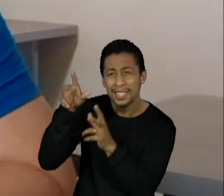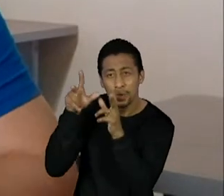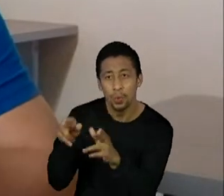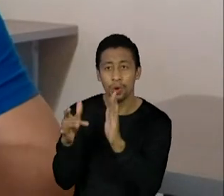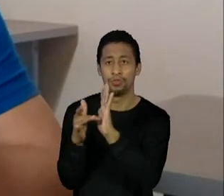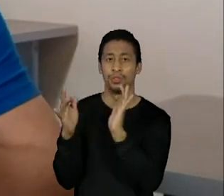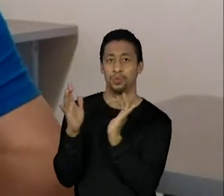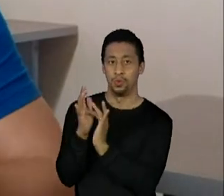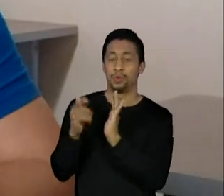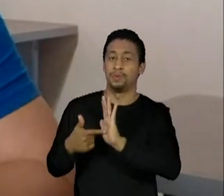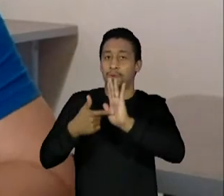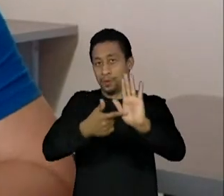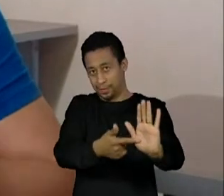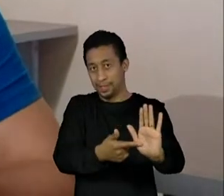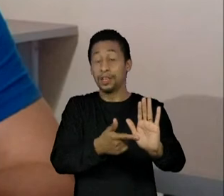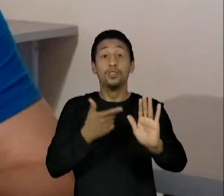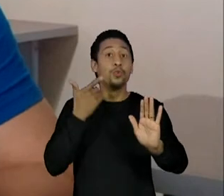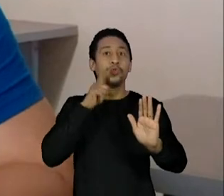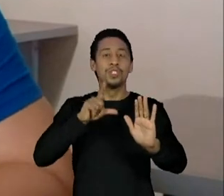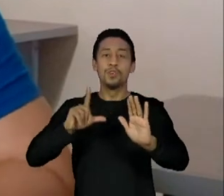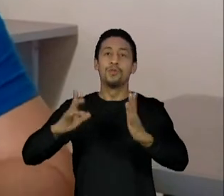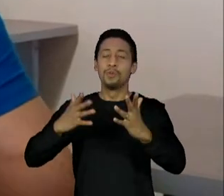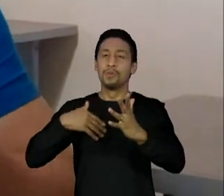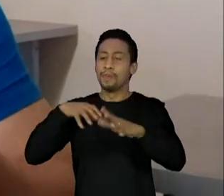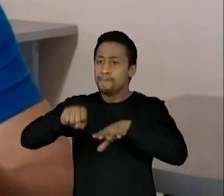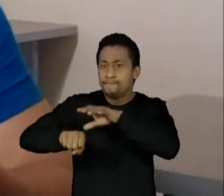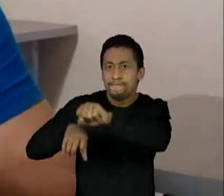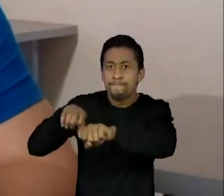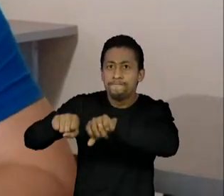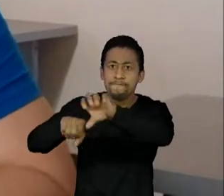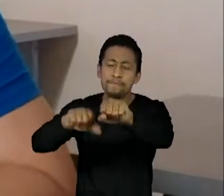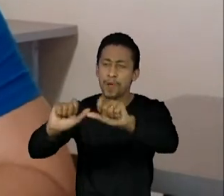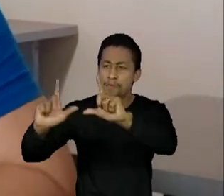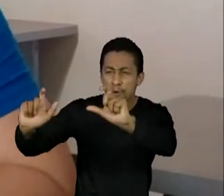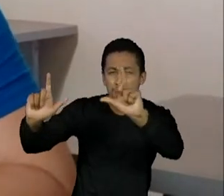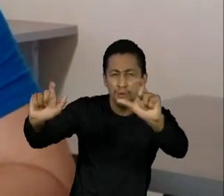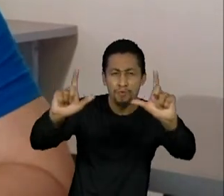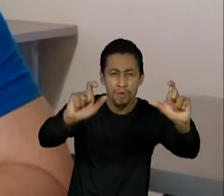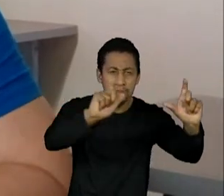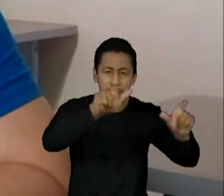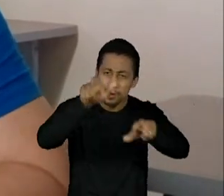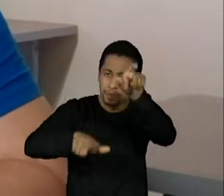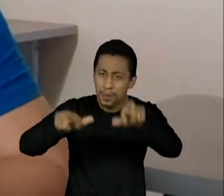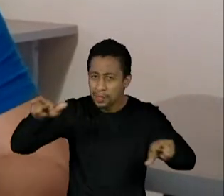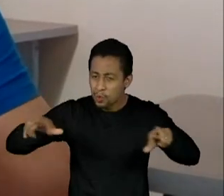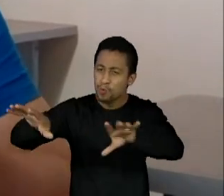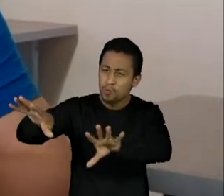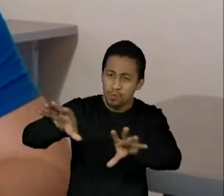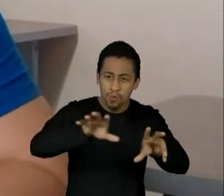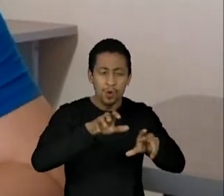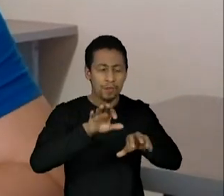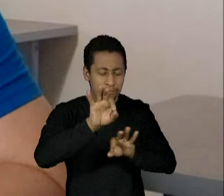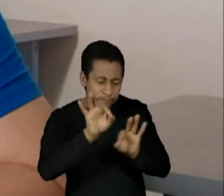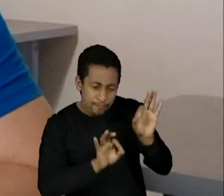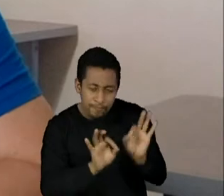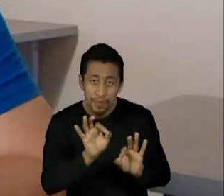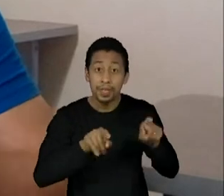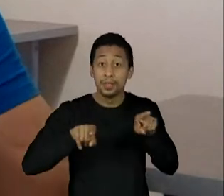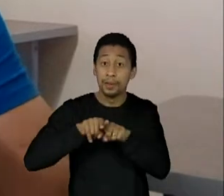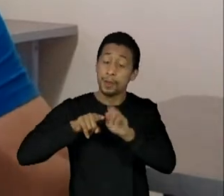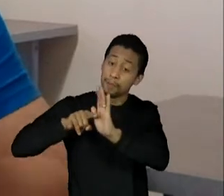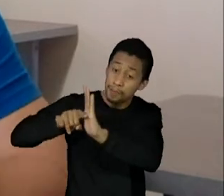nós tivemos acesso a várias imagens de indivíduos daquele local, fizemos uma busca também